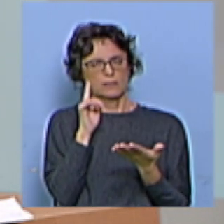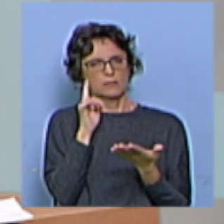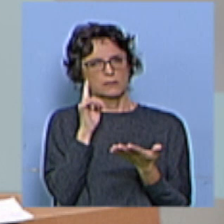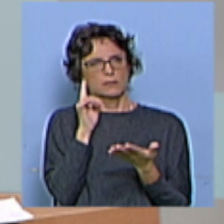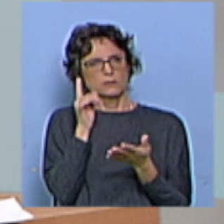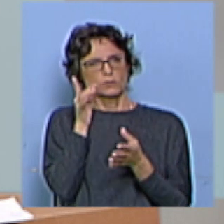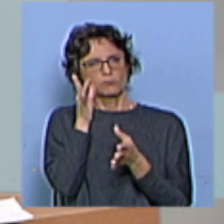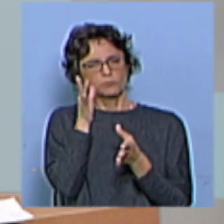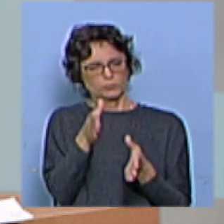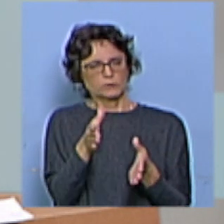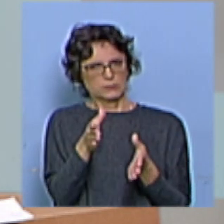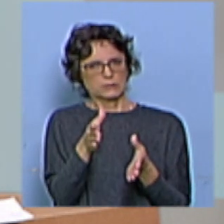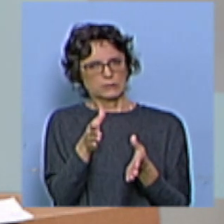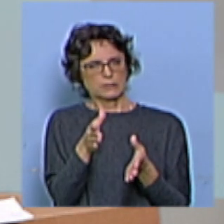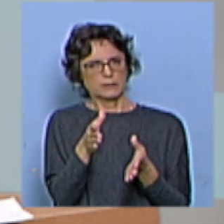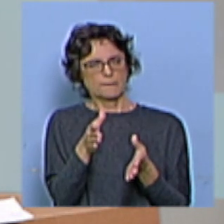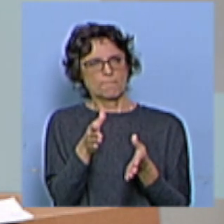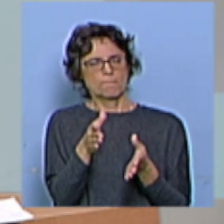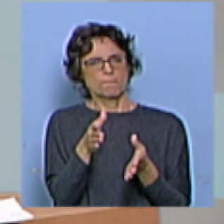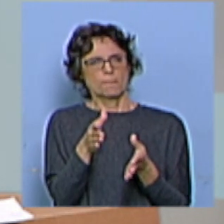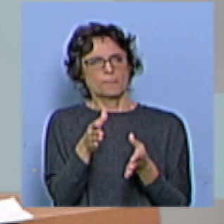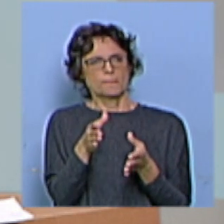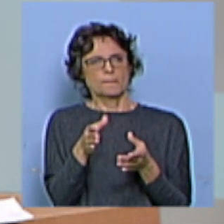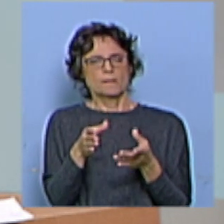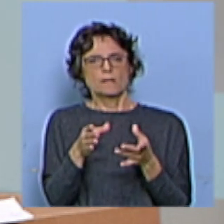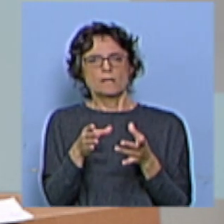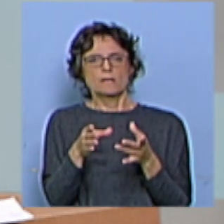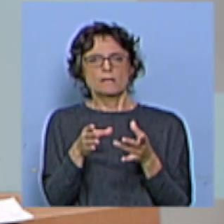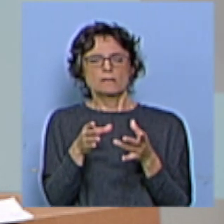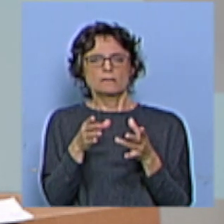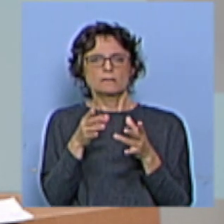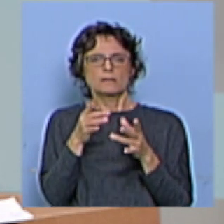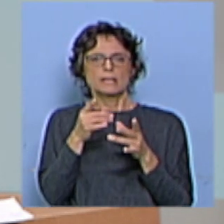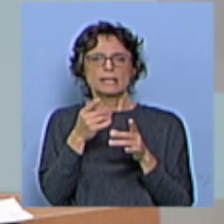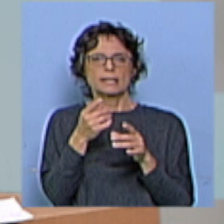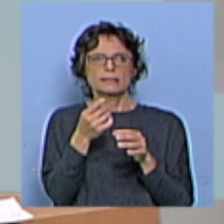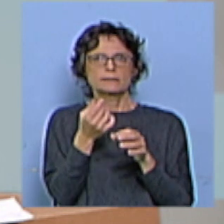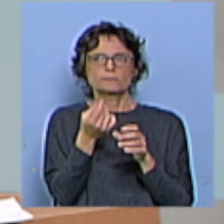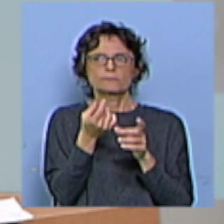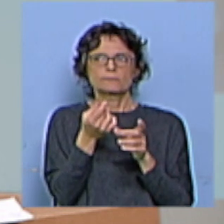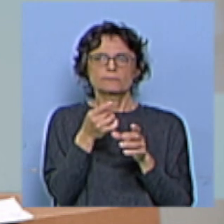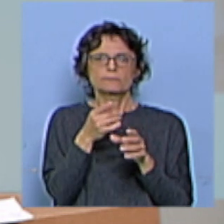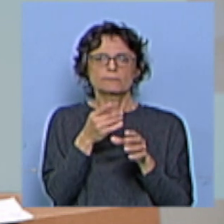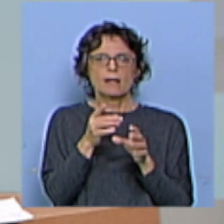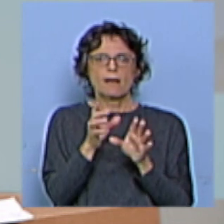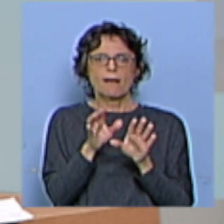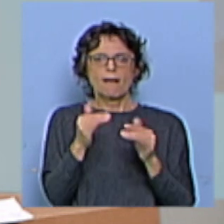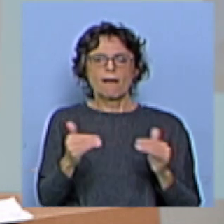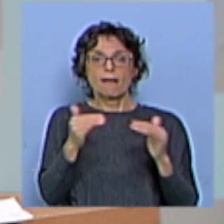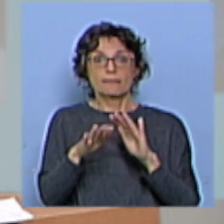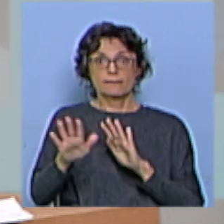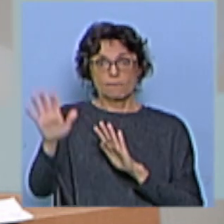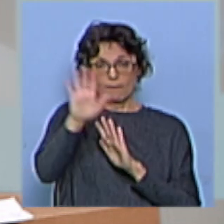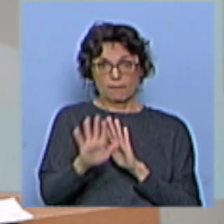noutro território, eu creio que existem também em Portugal um conjunto de iniciativas, porventura ainda pouco exploradas, neste domínio